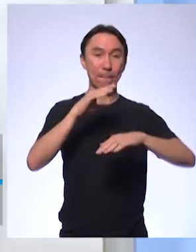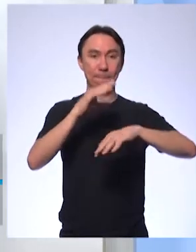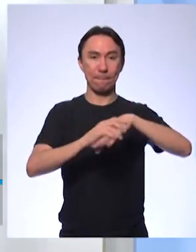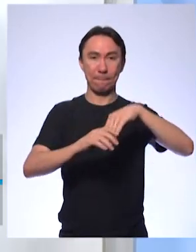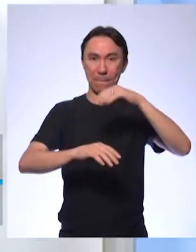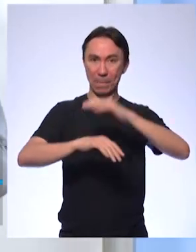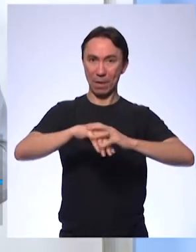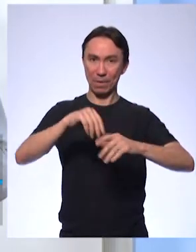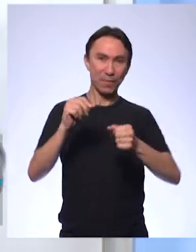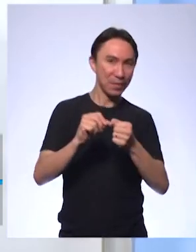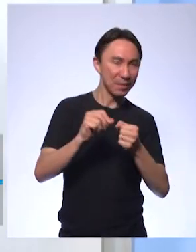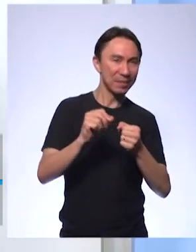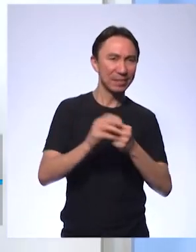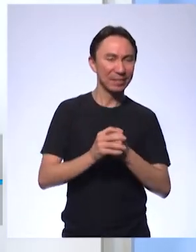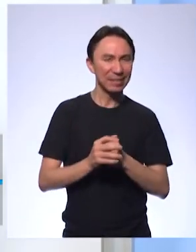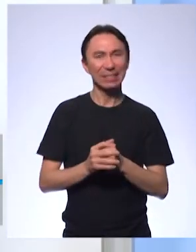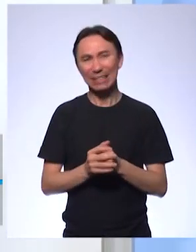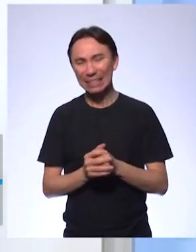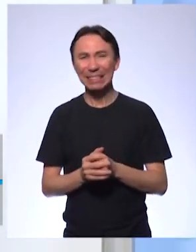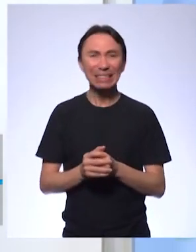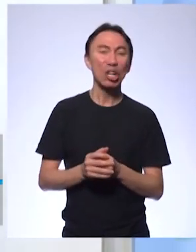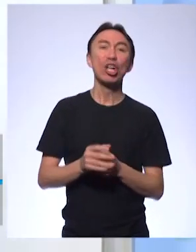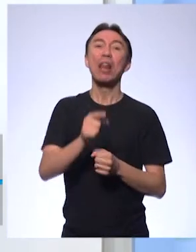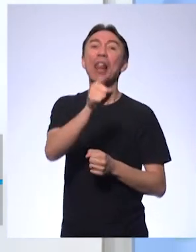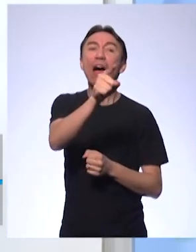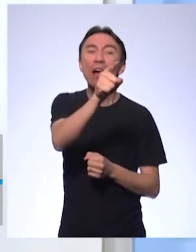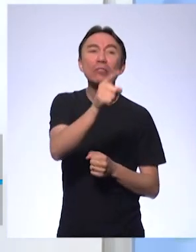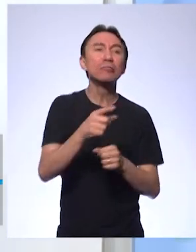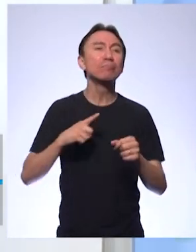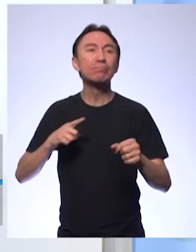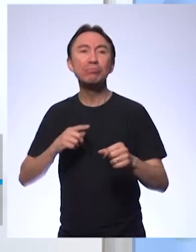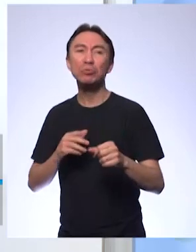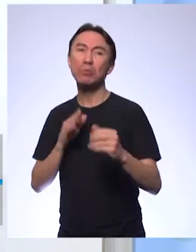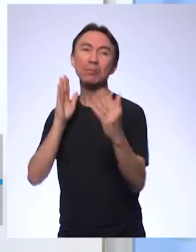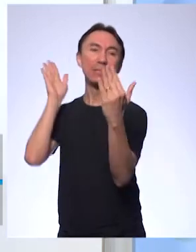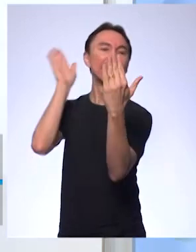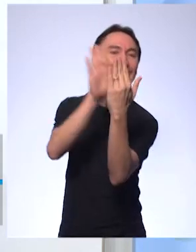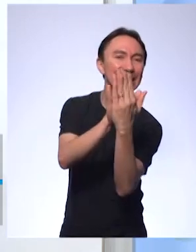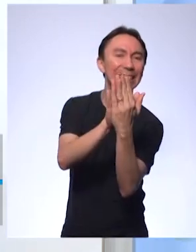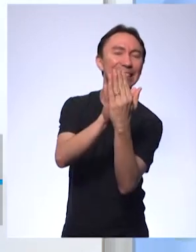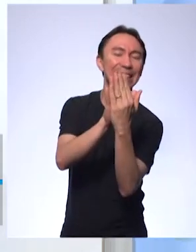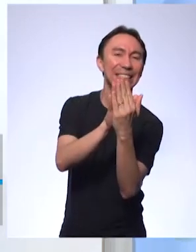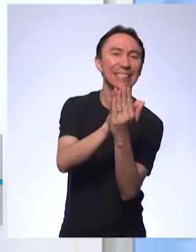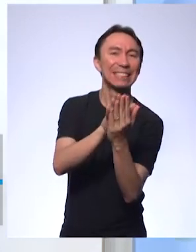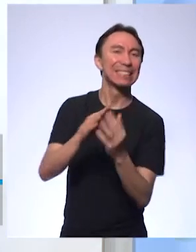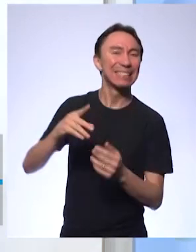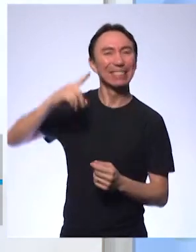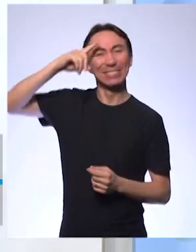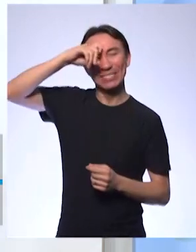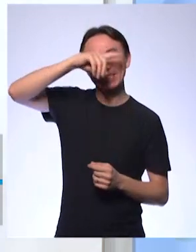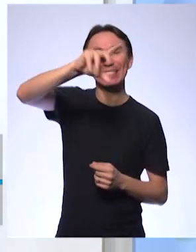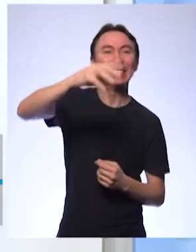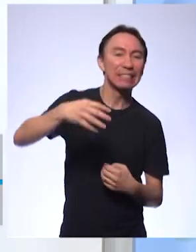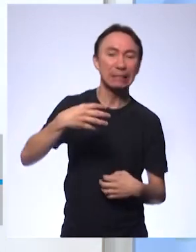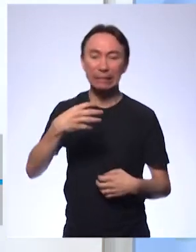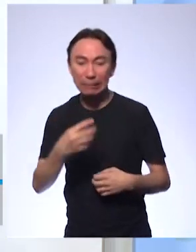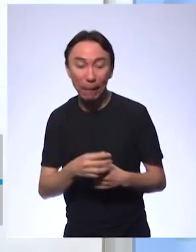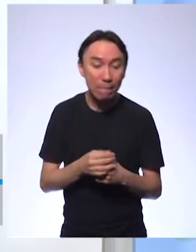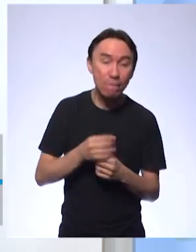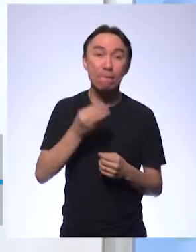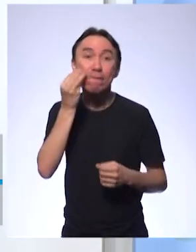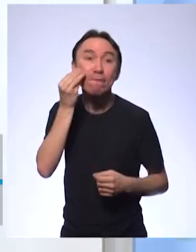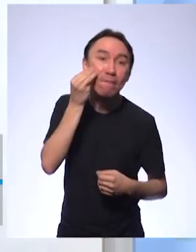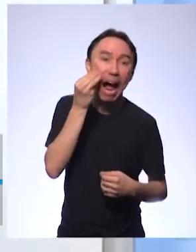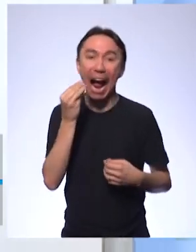pouco difícil, né, da gente chegar aí em você e te dar algumas sensações que a gente sabe que são importantes quando a gente está